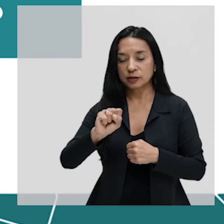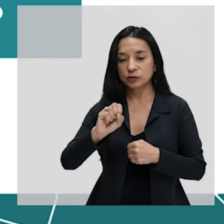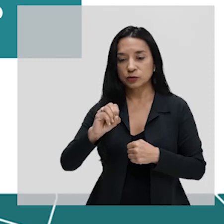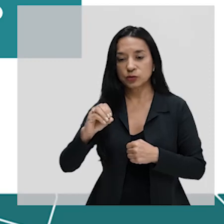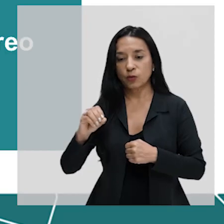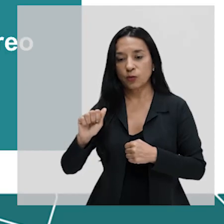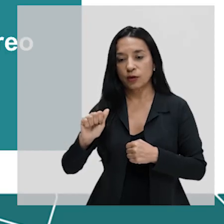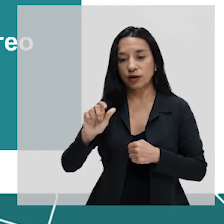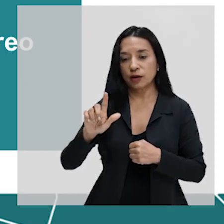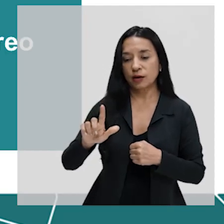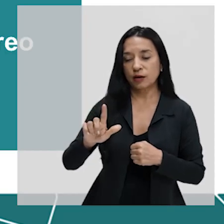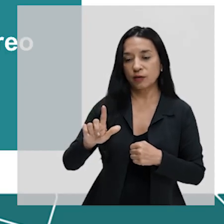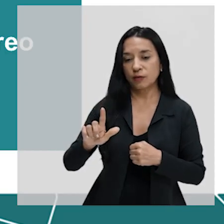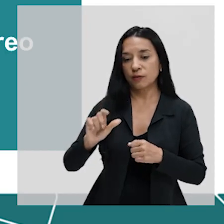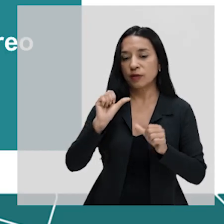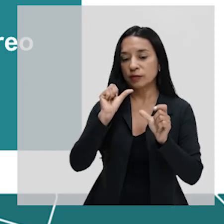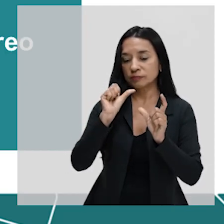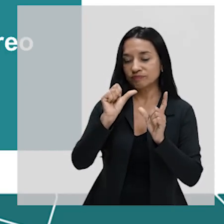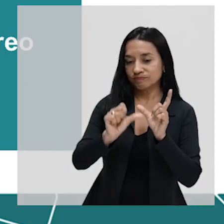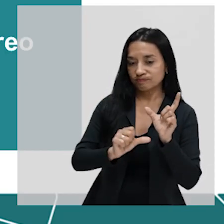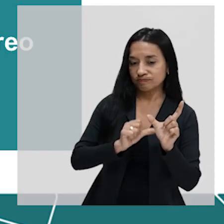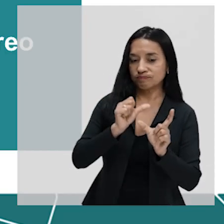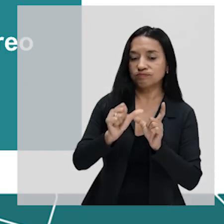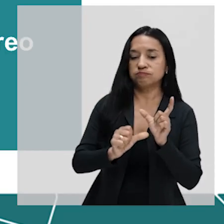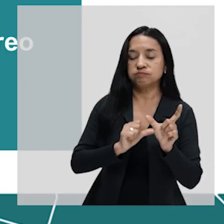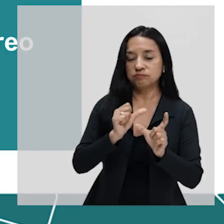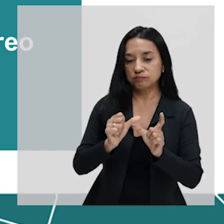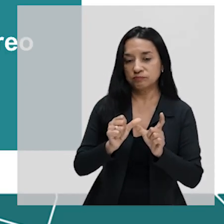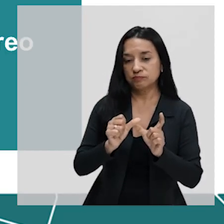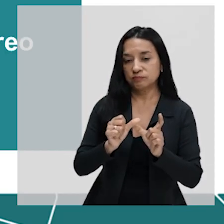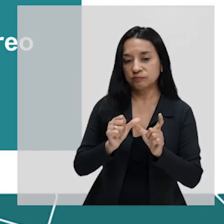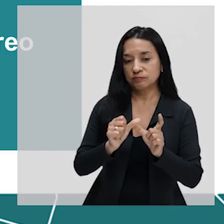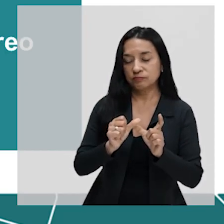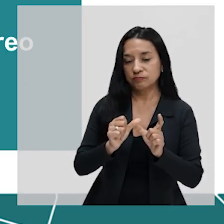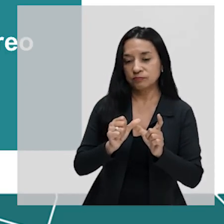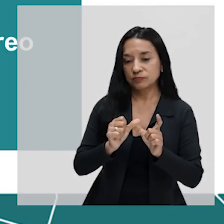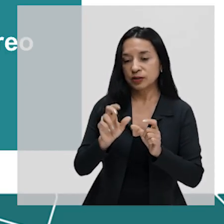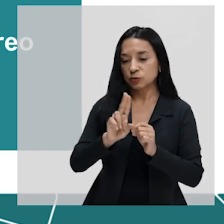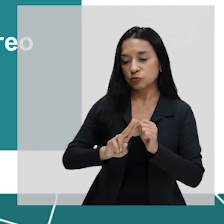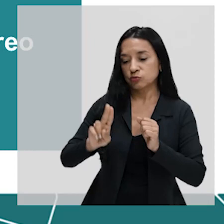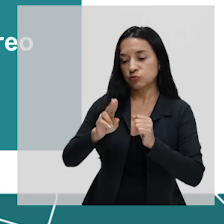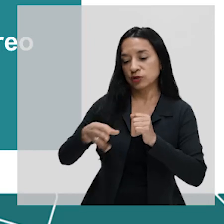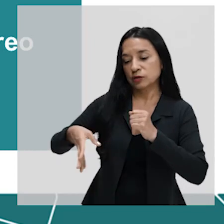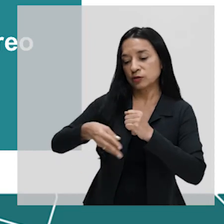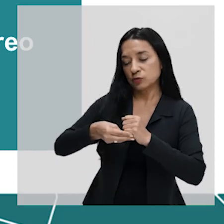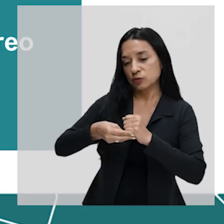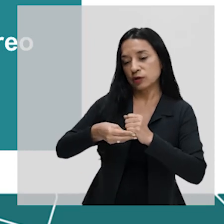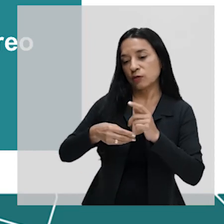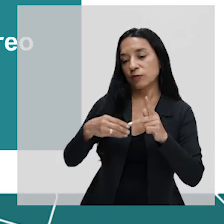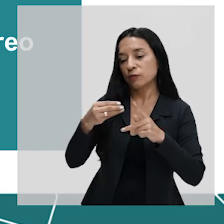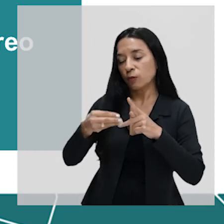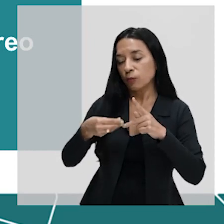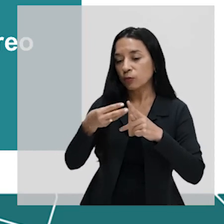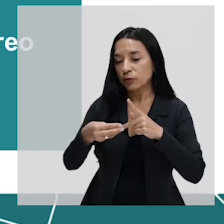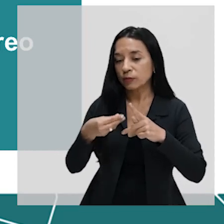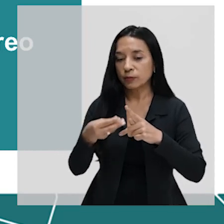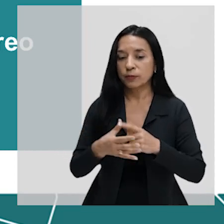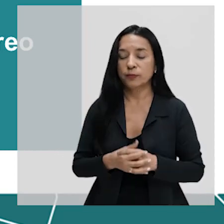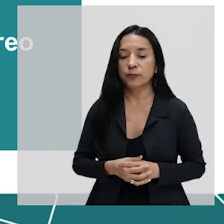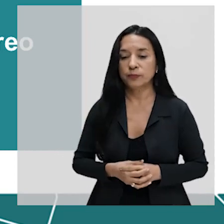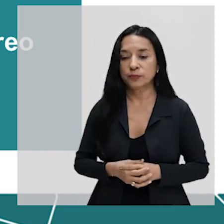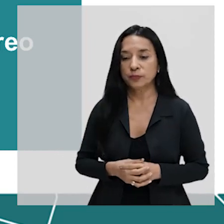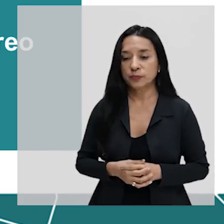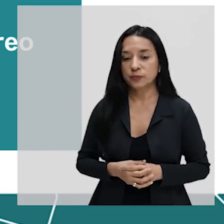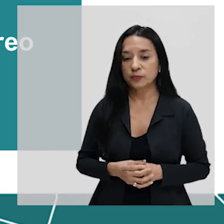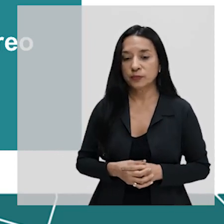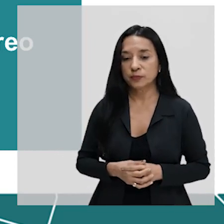Ele vai flexionar, tá? Ele vai servir de auxiliar para o plural. Então, seria assim, ó. Devem existir poetas